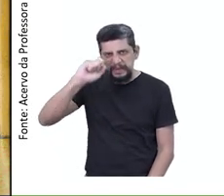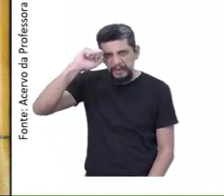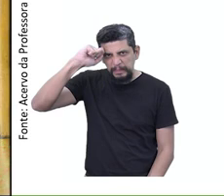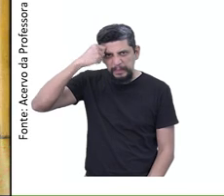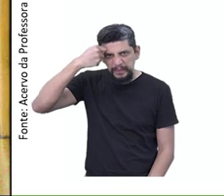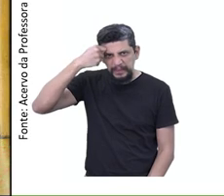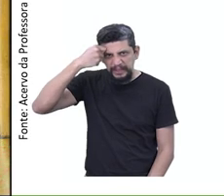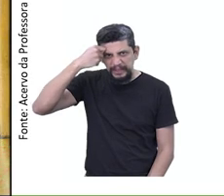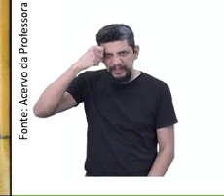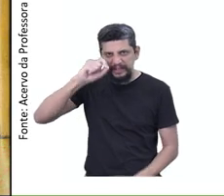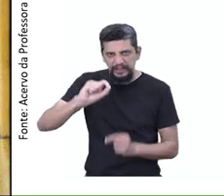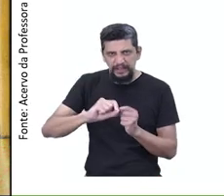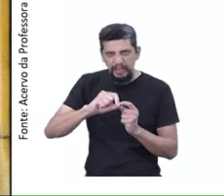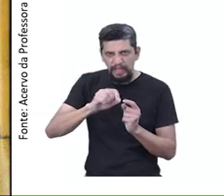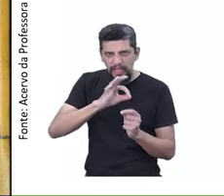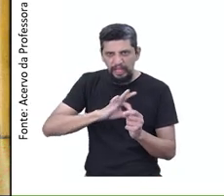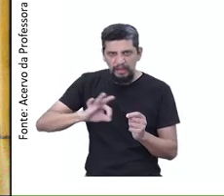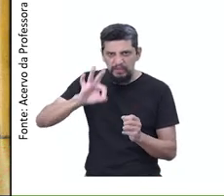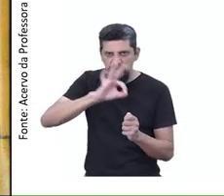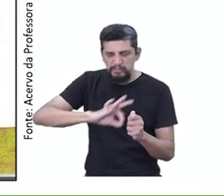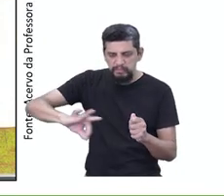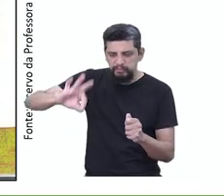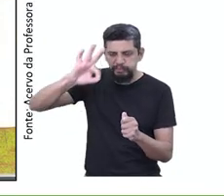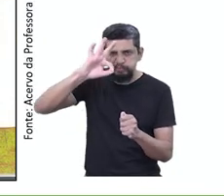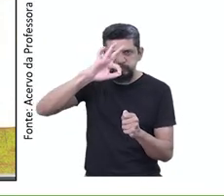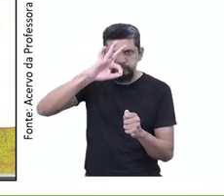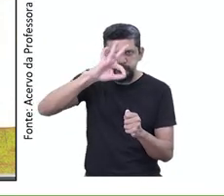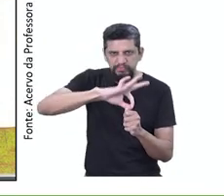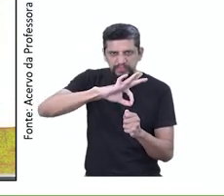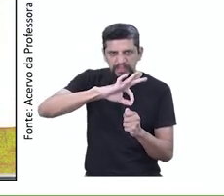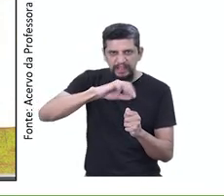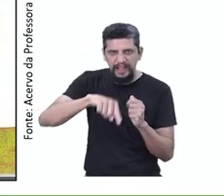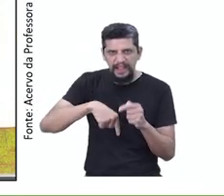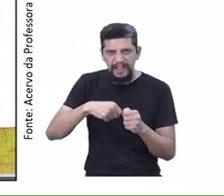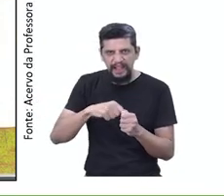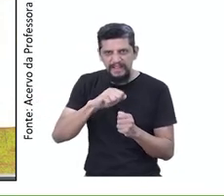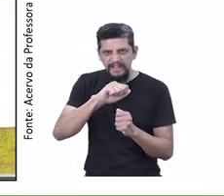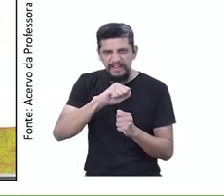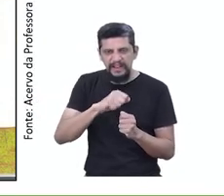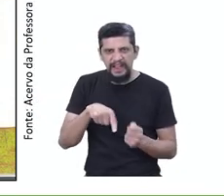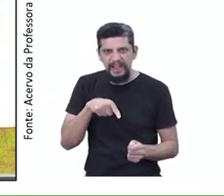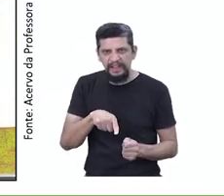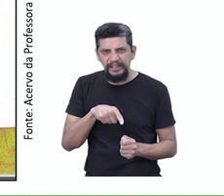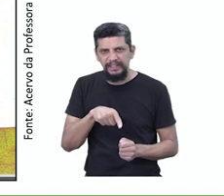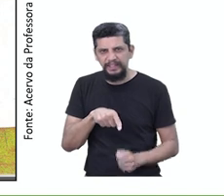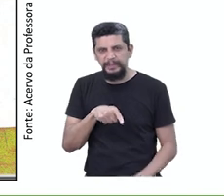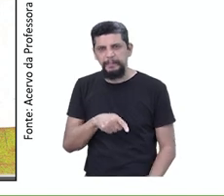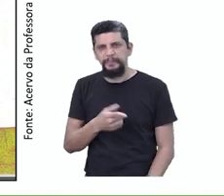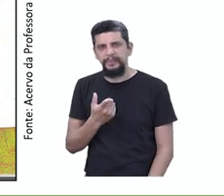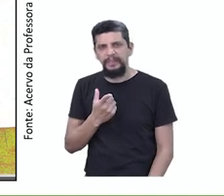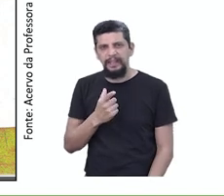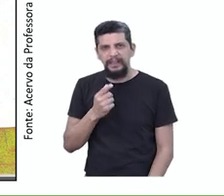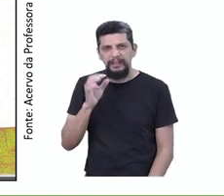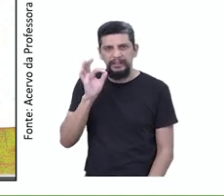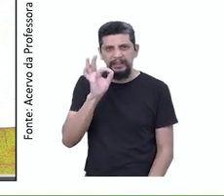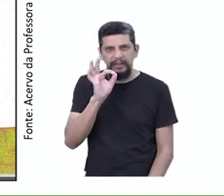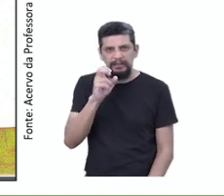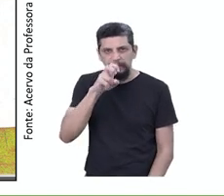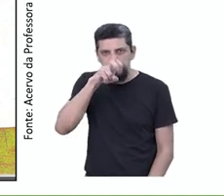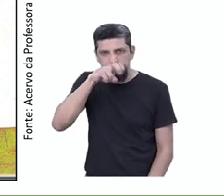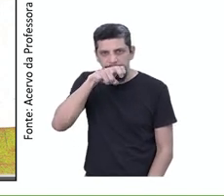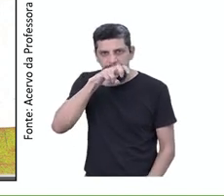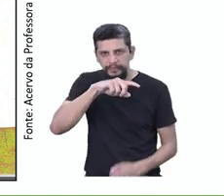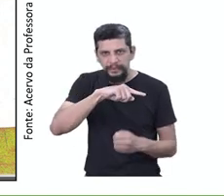pequenininho caiu no cocuruco do cachorrão. Feliz e satisfeita da vida, lá se foi a pequena